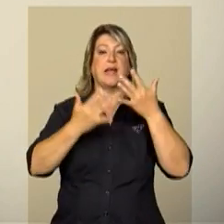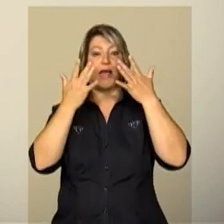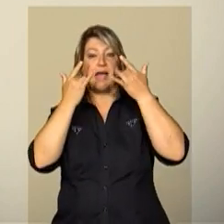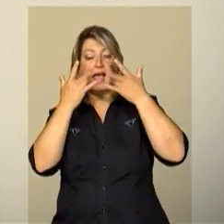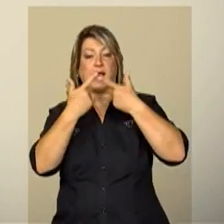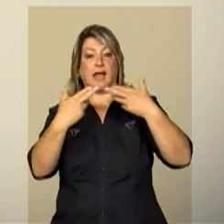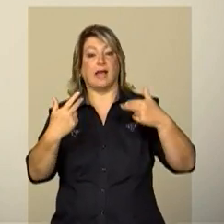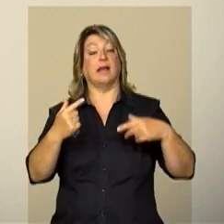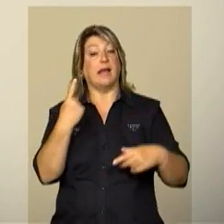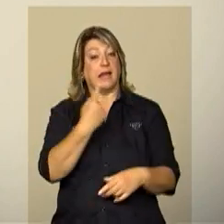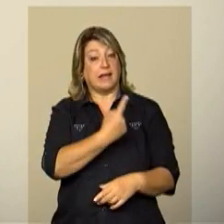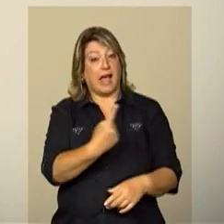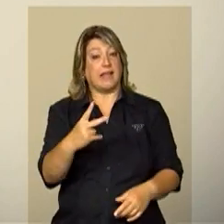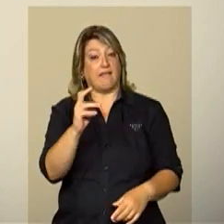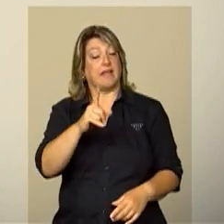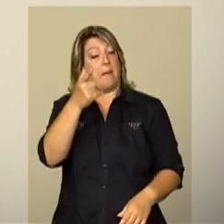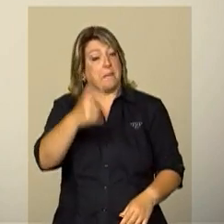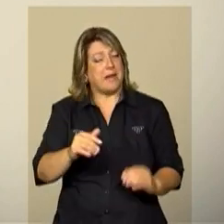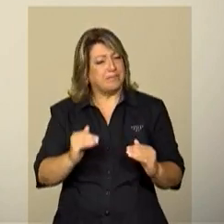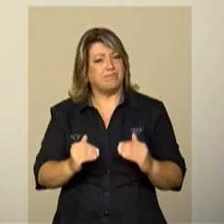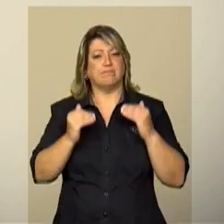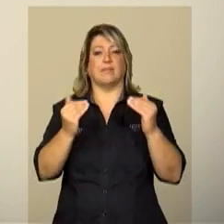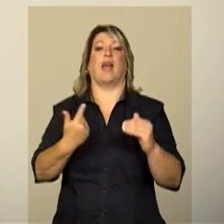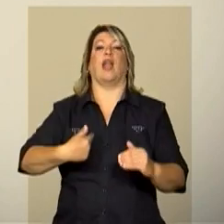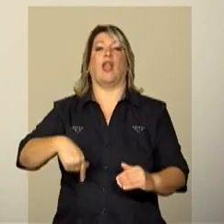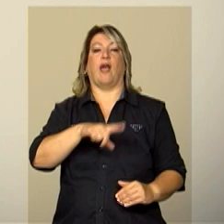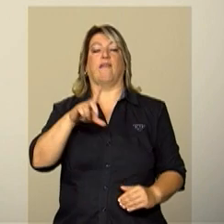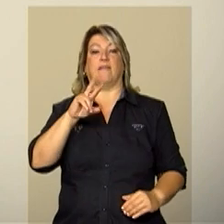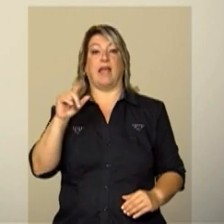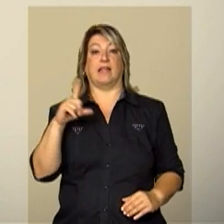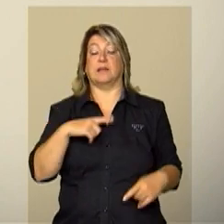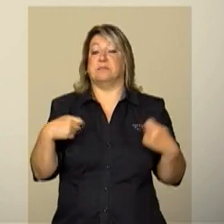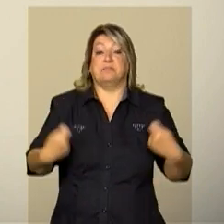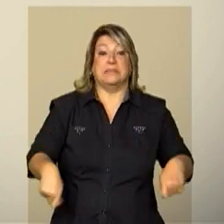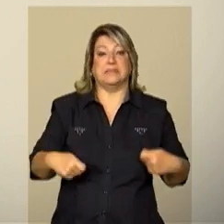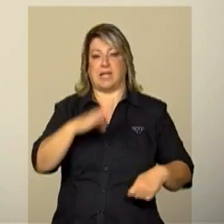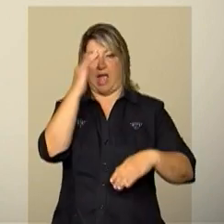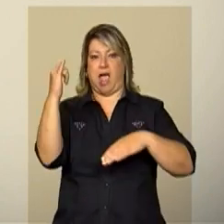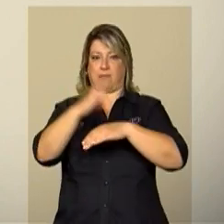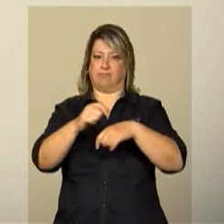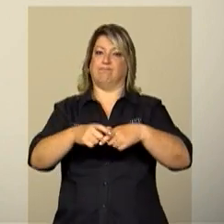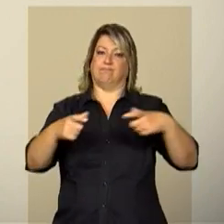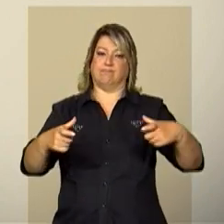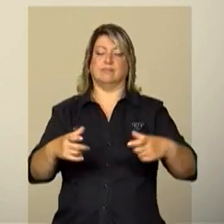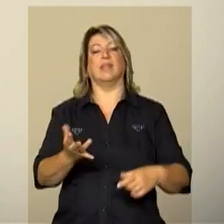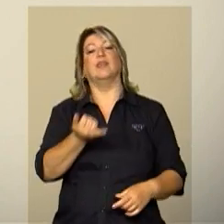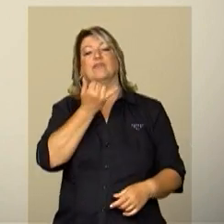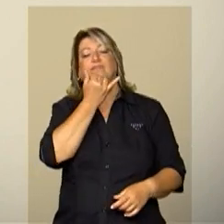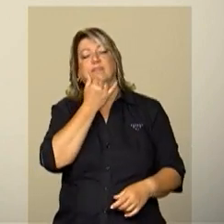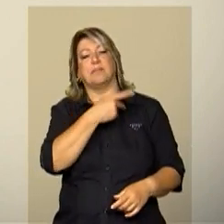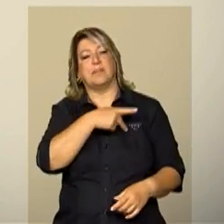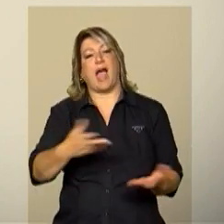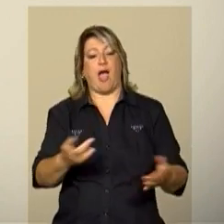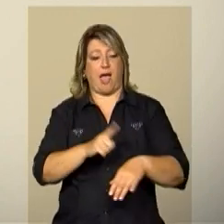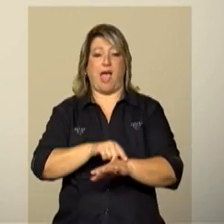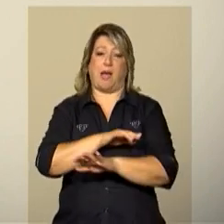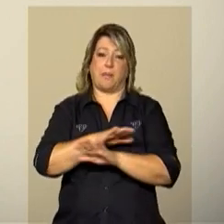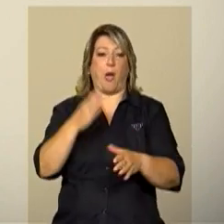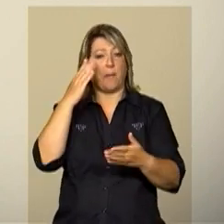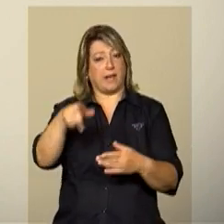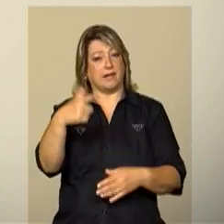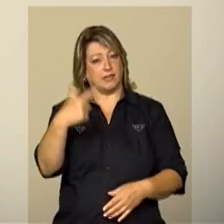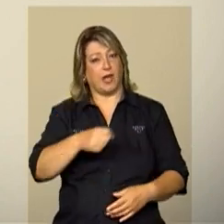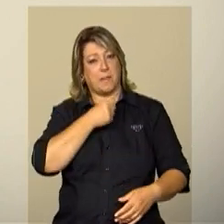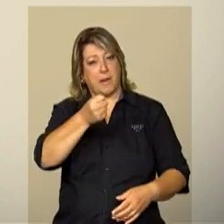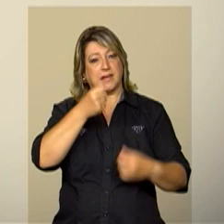e por isso cada vez mais nós teremos uma demanda por aeroportos presidenta o nosso tempo hoje chegou ao fim obrigado por mais